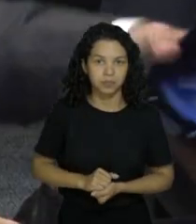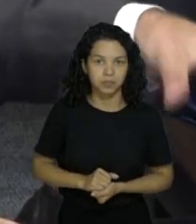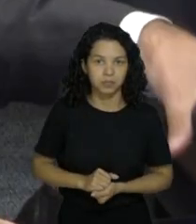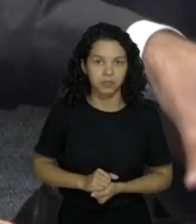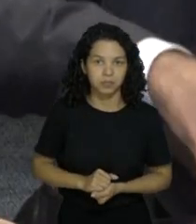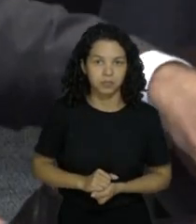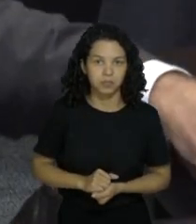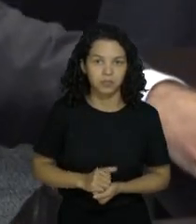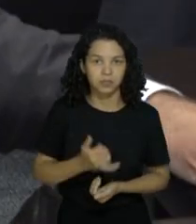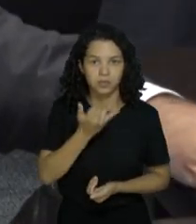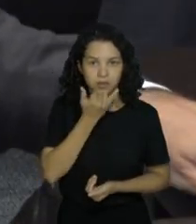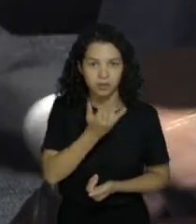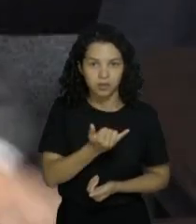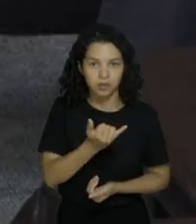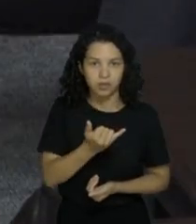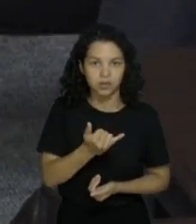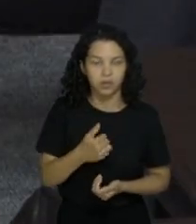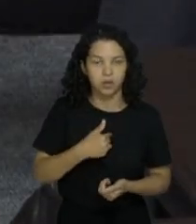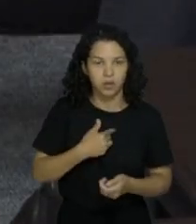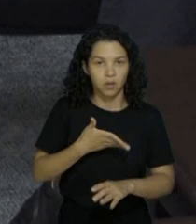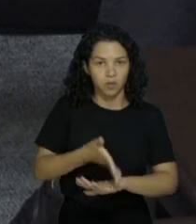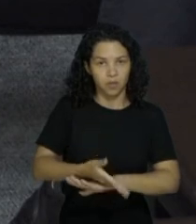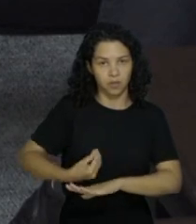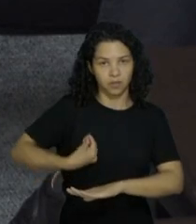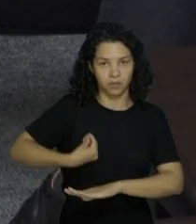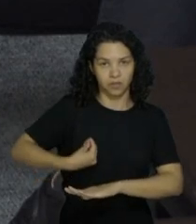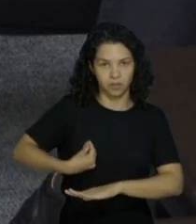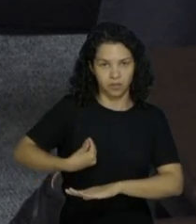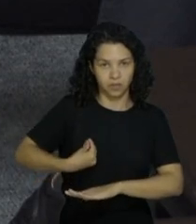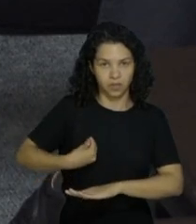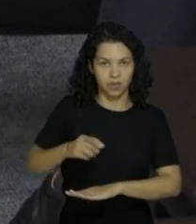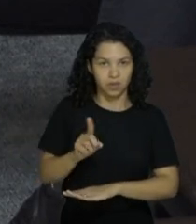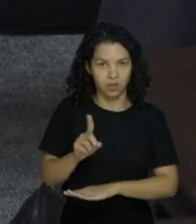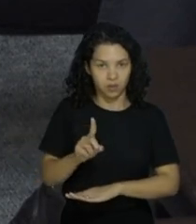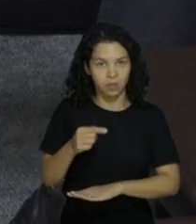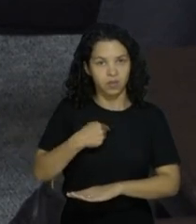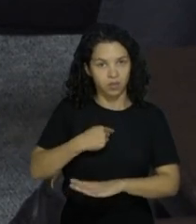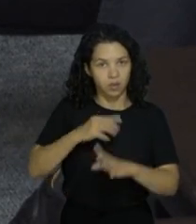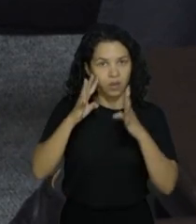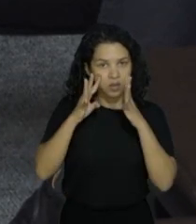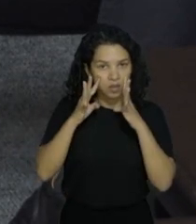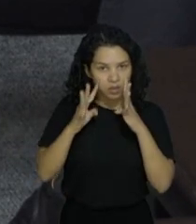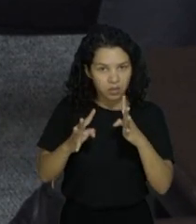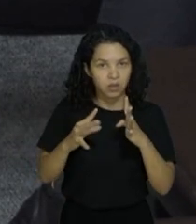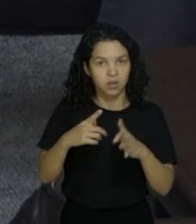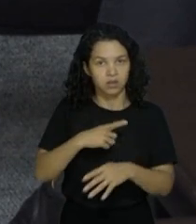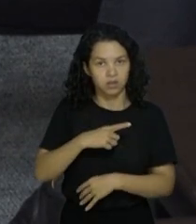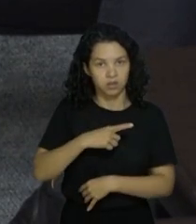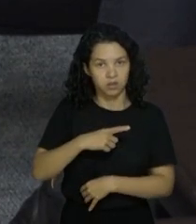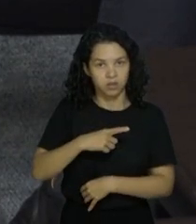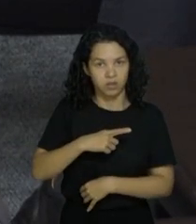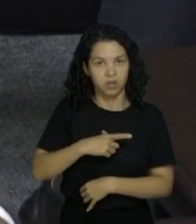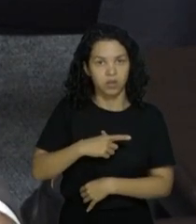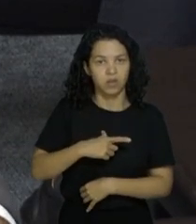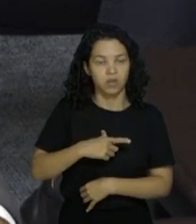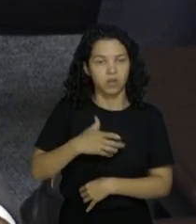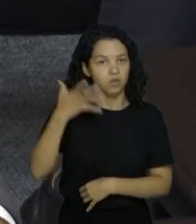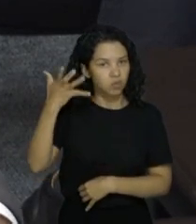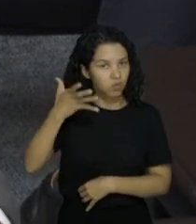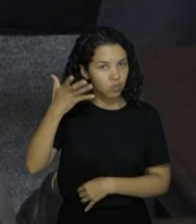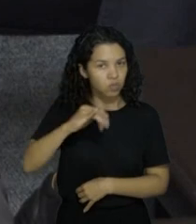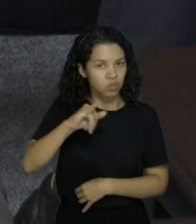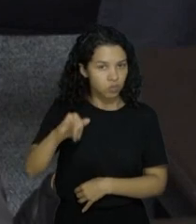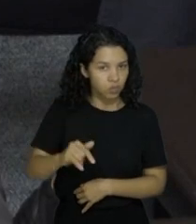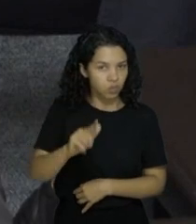escusas aqui pelo não está presente mas estava ouvindo atentamente e gostei de ver muito discurso do Júlio que lembra